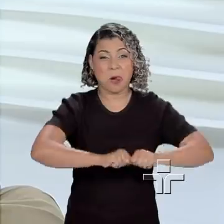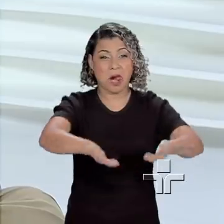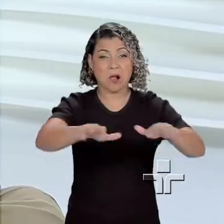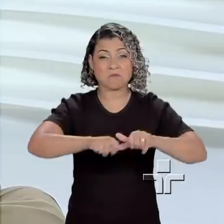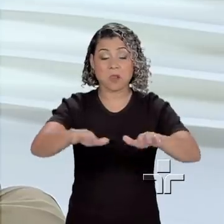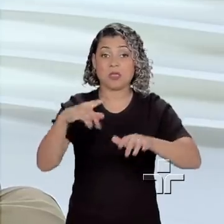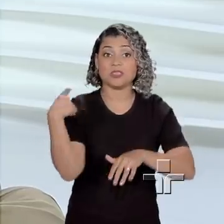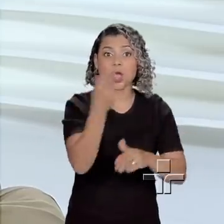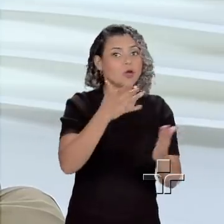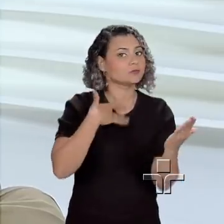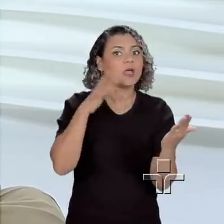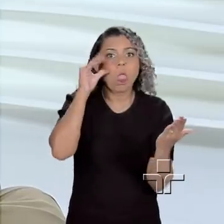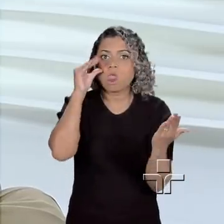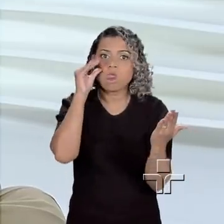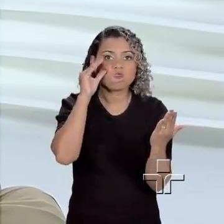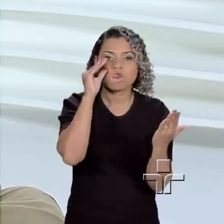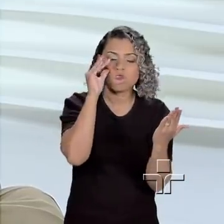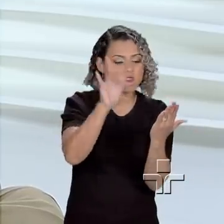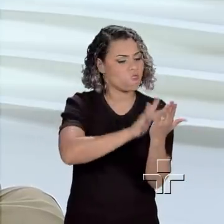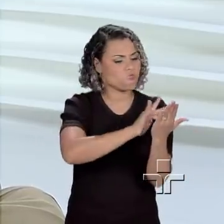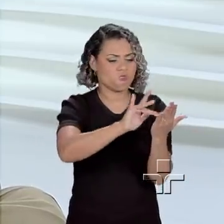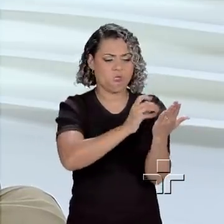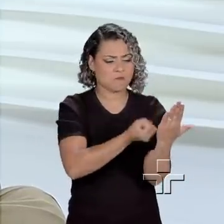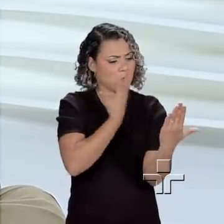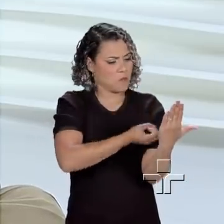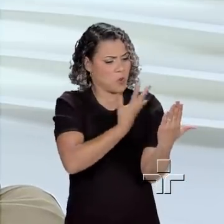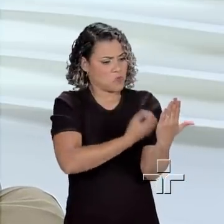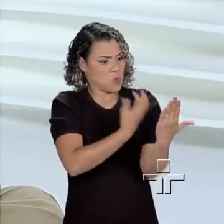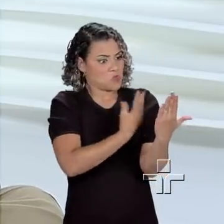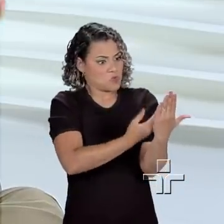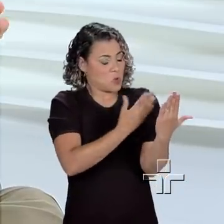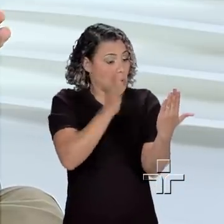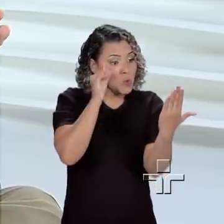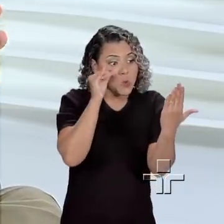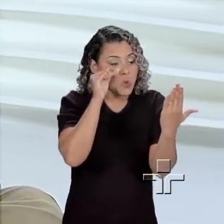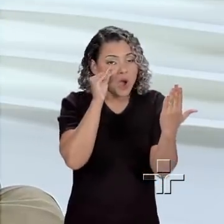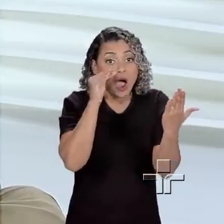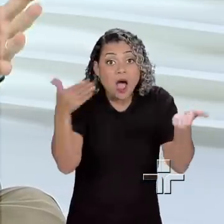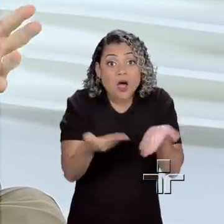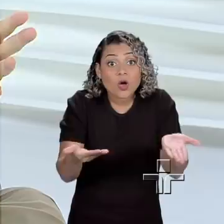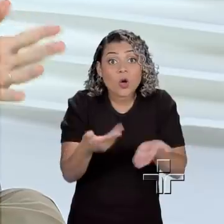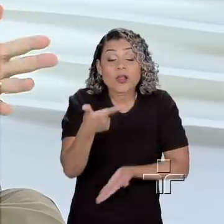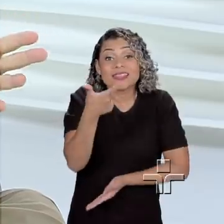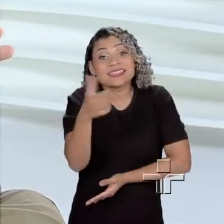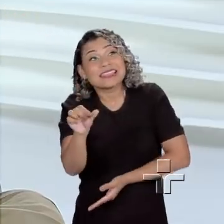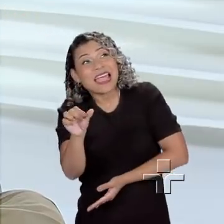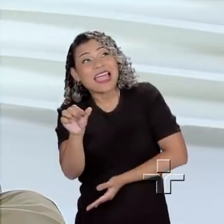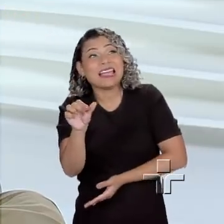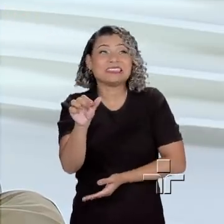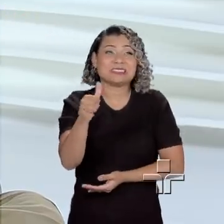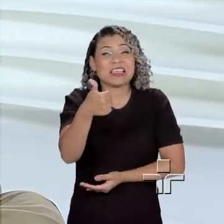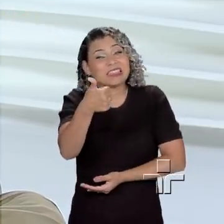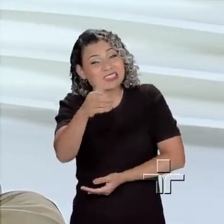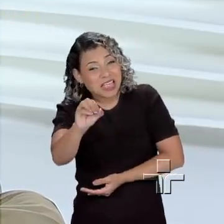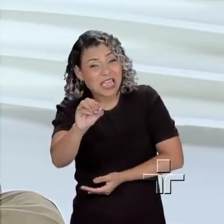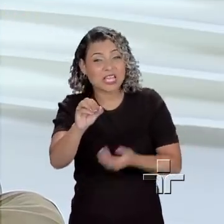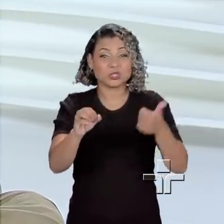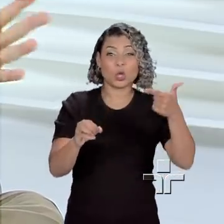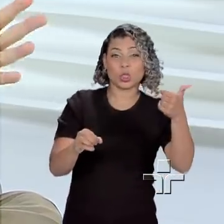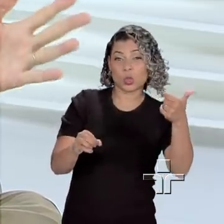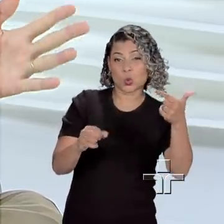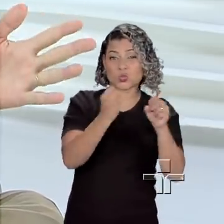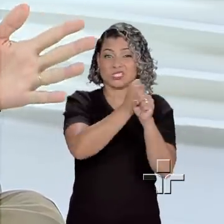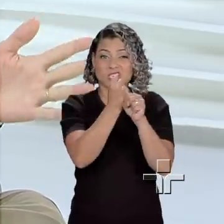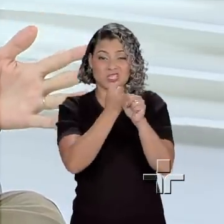nos informatizamos em larga escala. E agora, depois de 10, 12 anos disso, do primeiro smartphone em 2007 por ali,